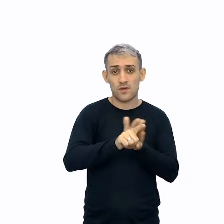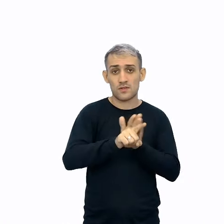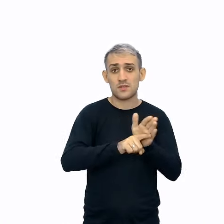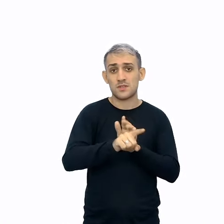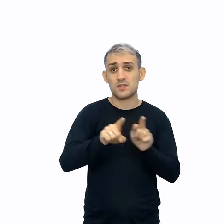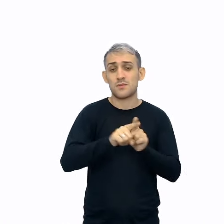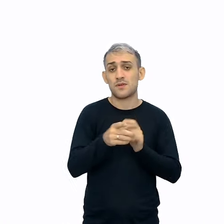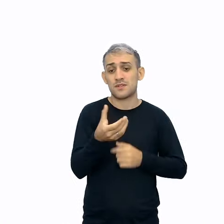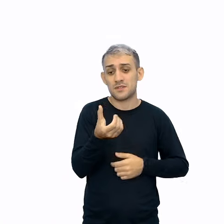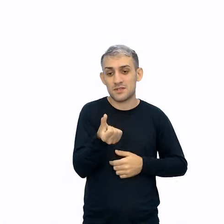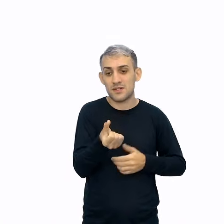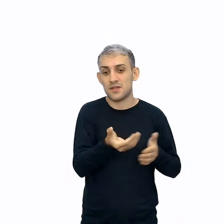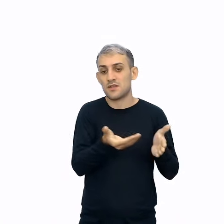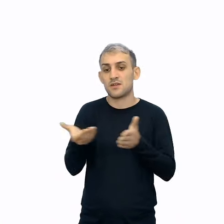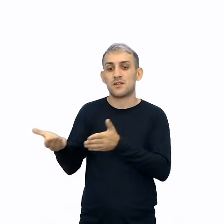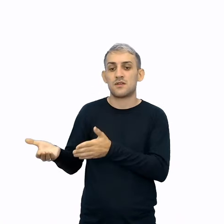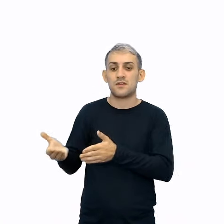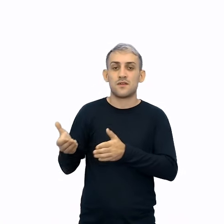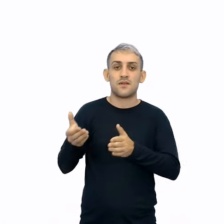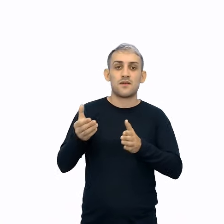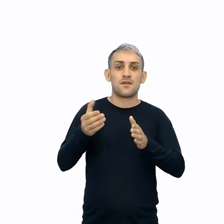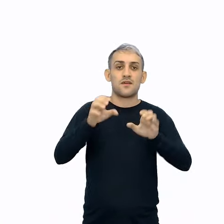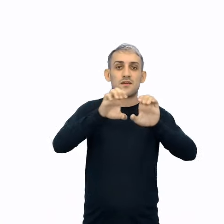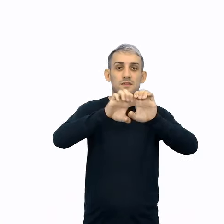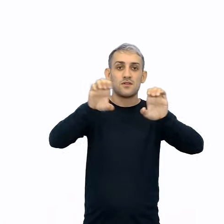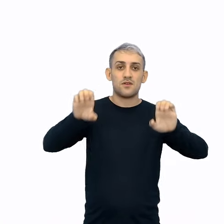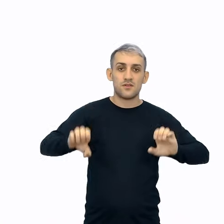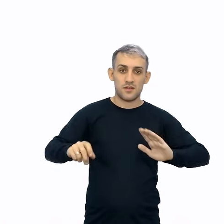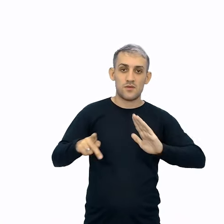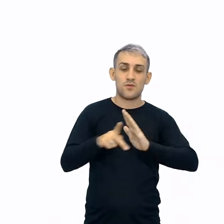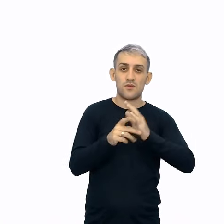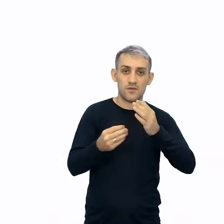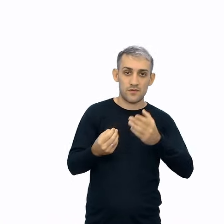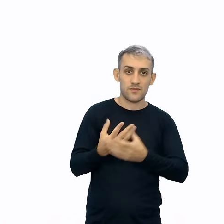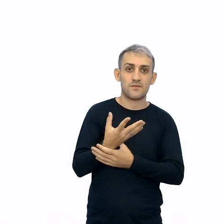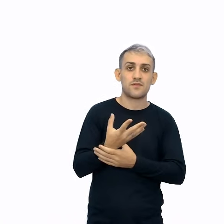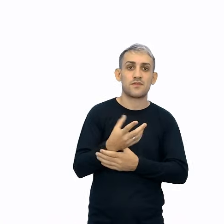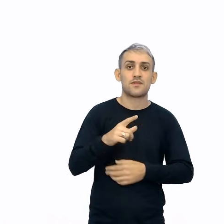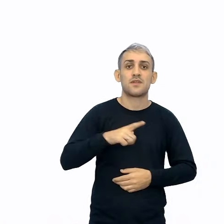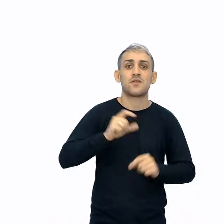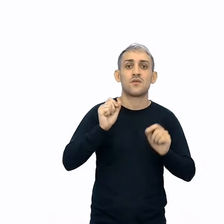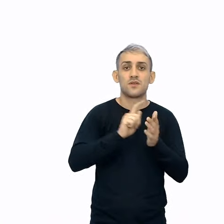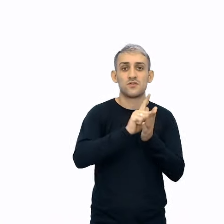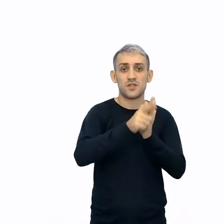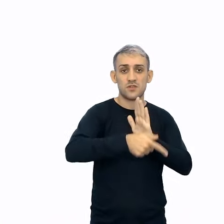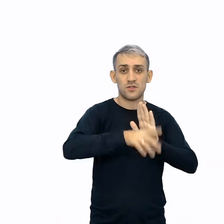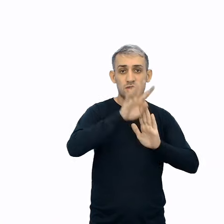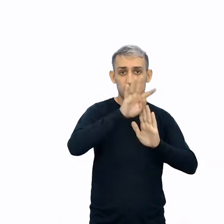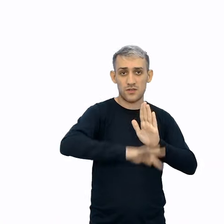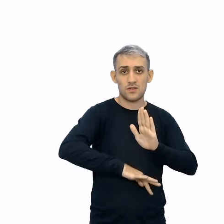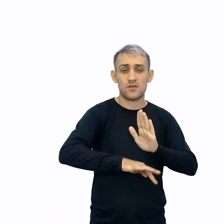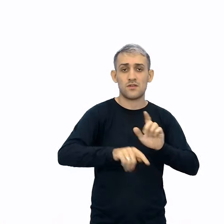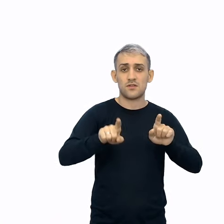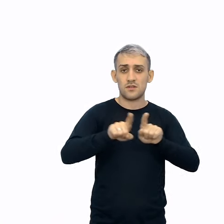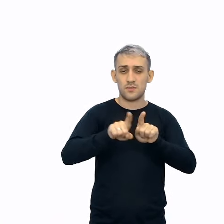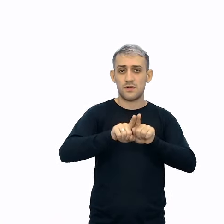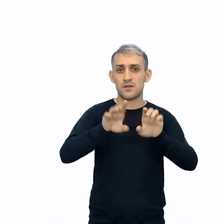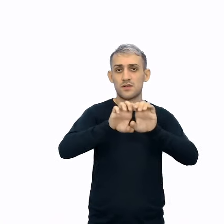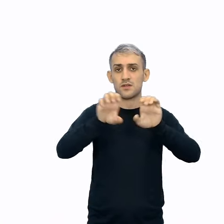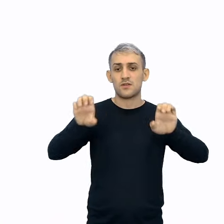sexto passo a estrutura composicional onde nós temos aí o gênero textual que se estrutura